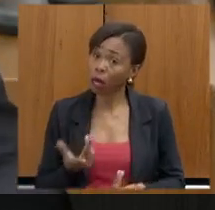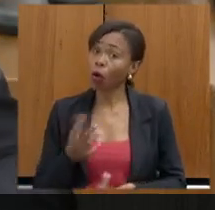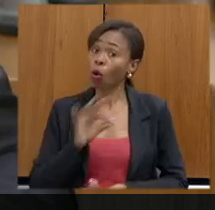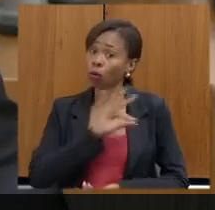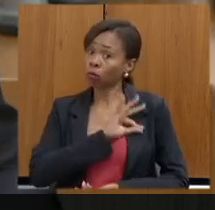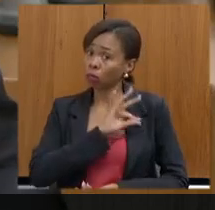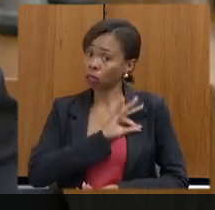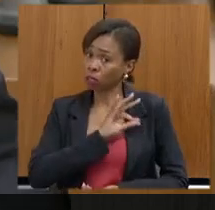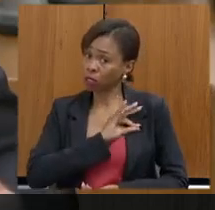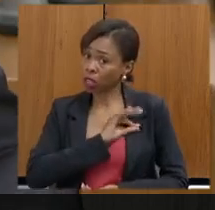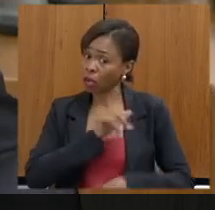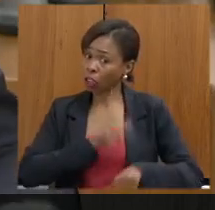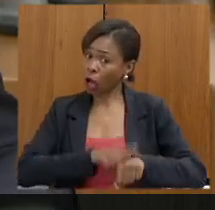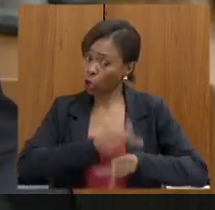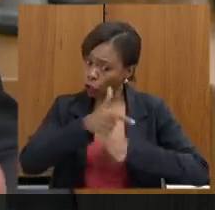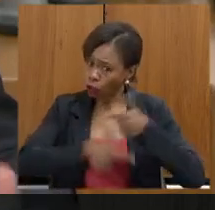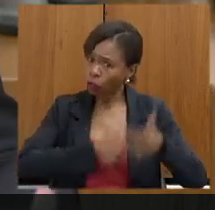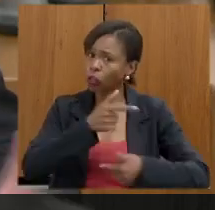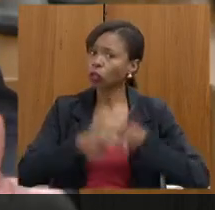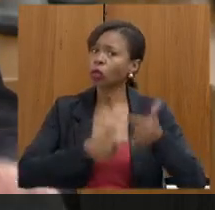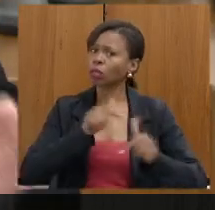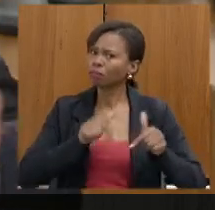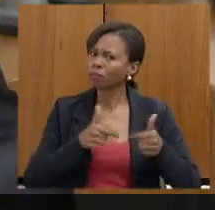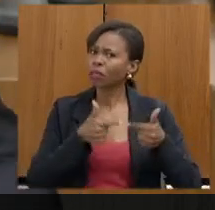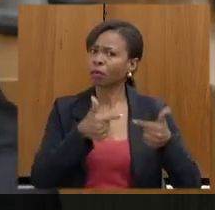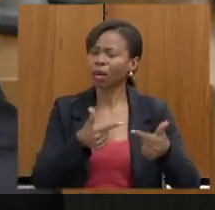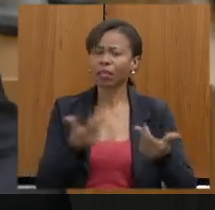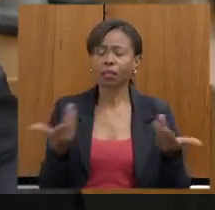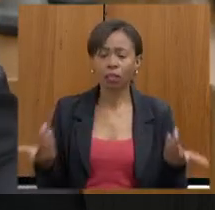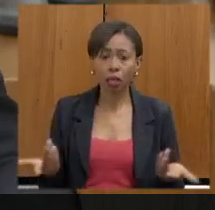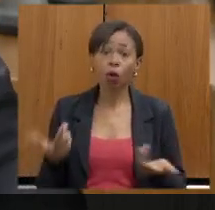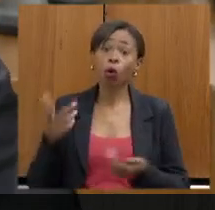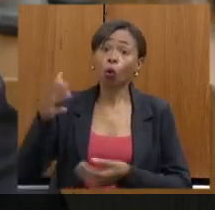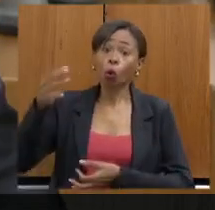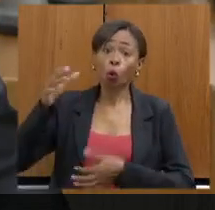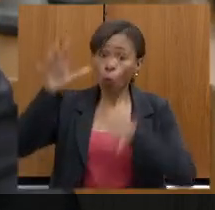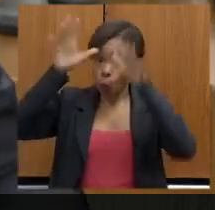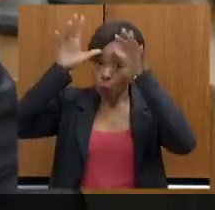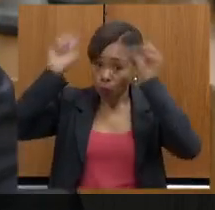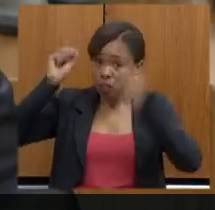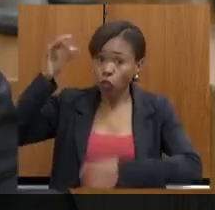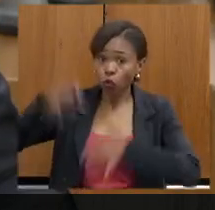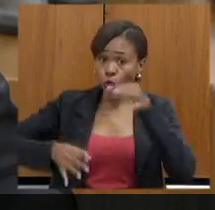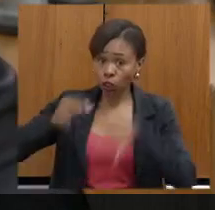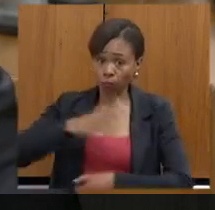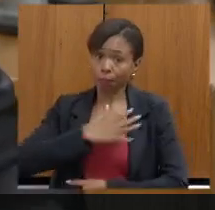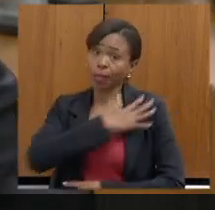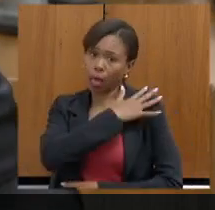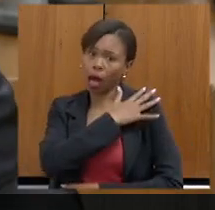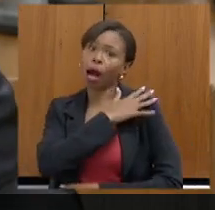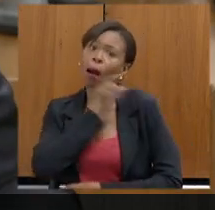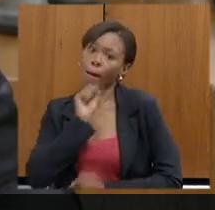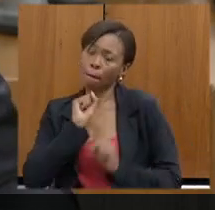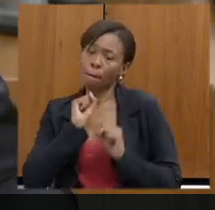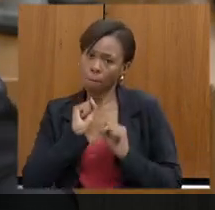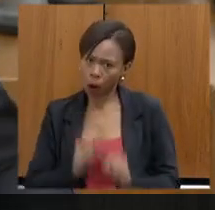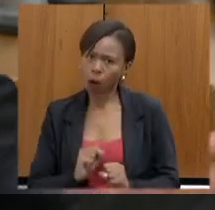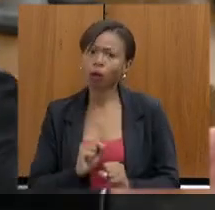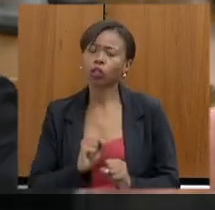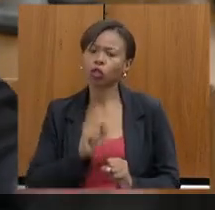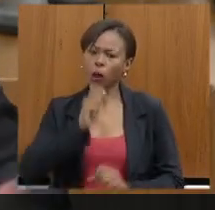da sua função é muito claro que com sua cabe ao tribunal de justiça militar poder julgar ele né então muito